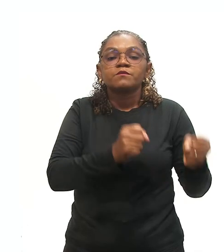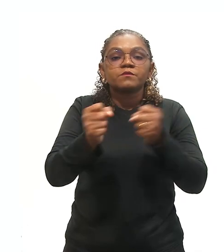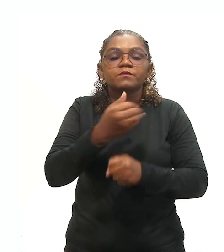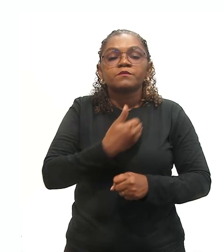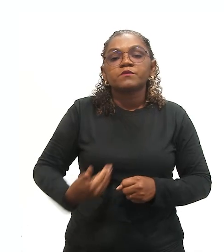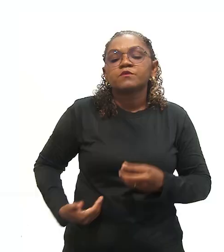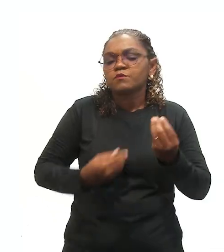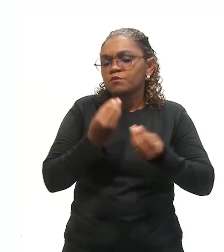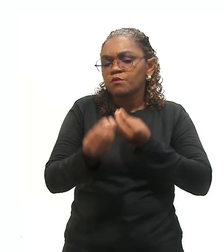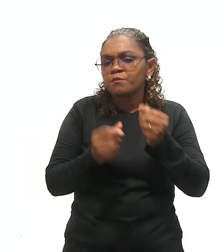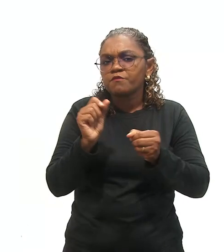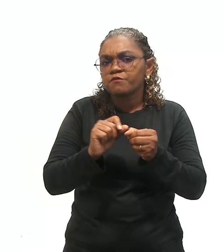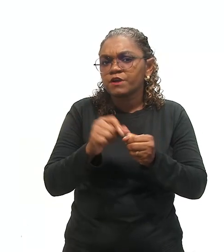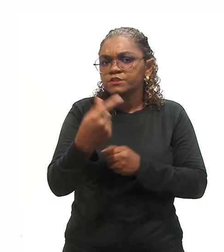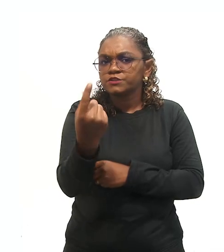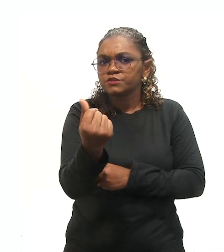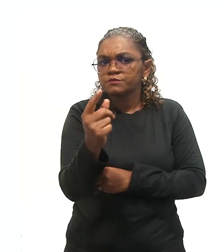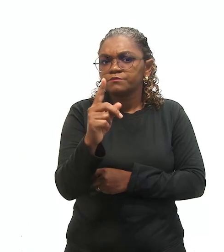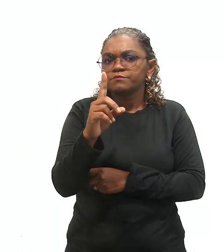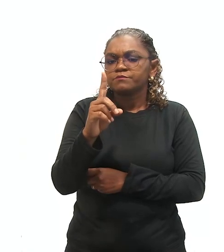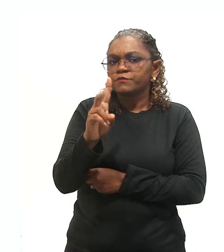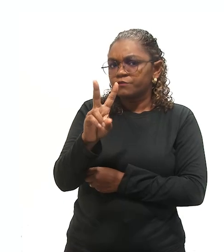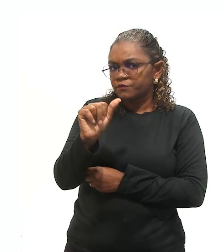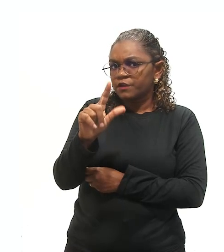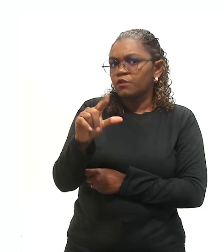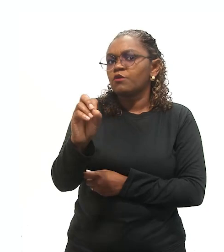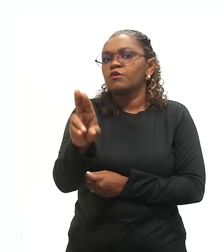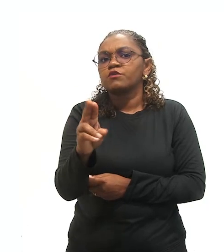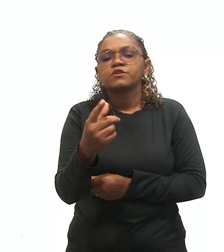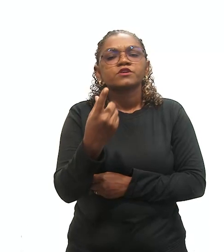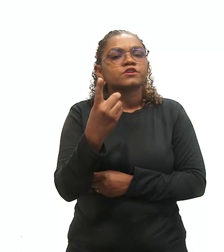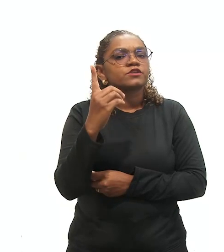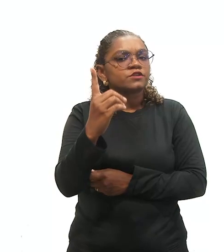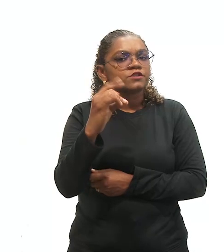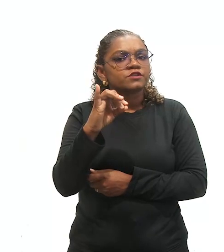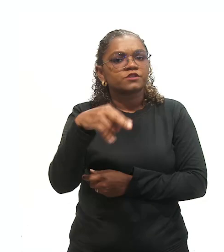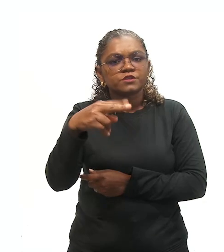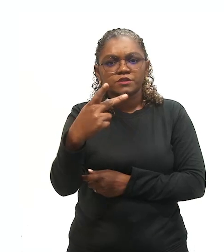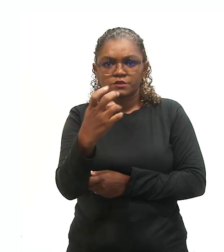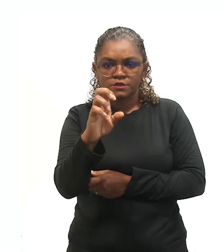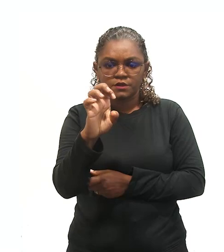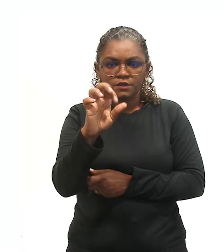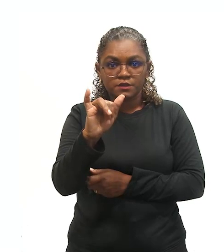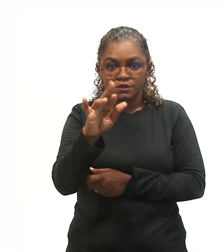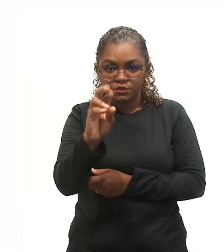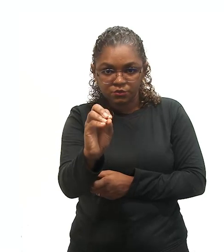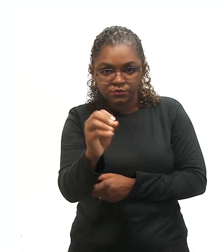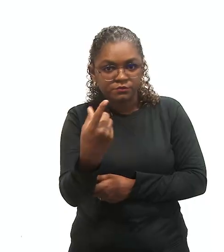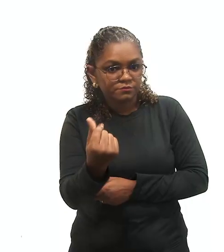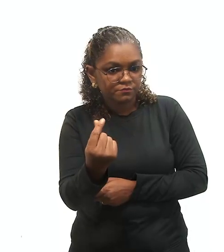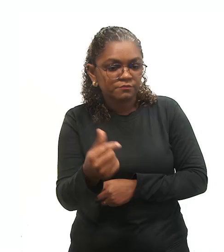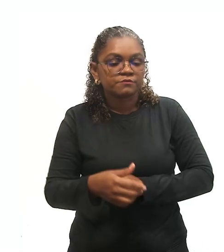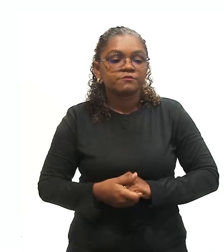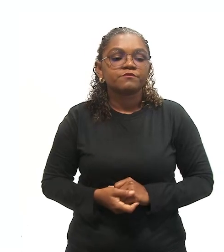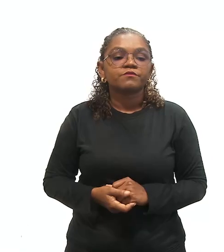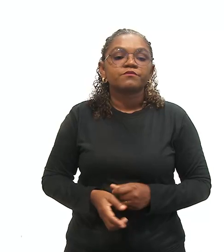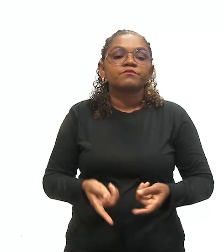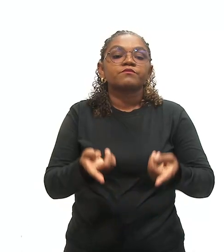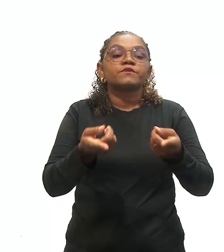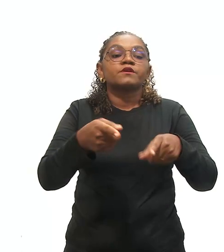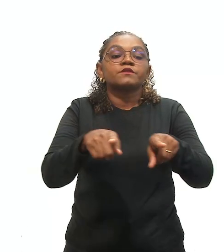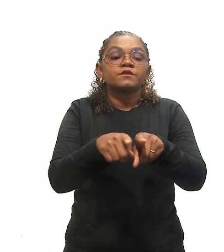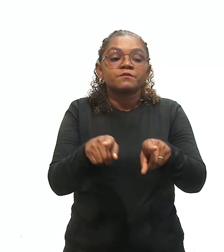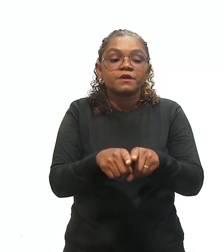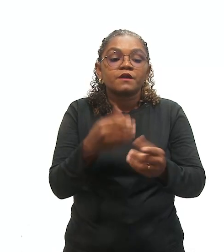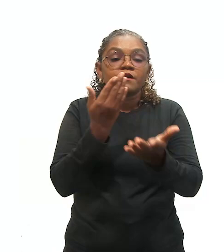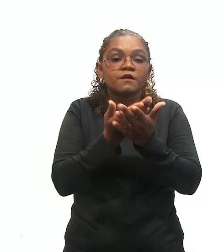na aula 6, vamos estudar um pouco sobre a economia regional de Rondônia e vamos falar sobre a atual conjuntura produtiva de Rondônia, características